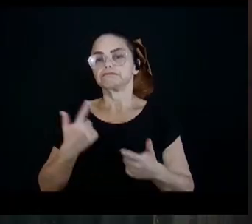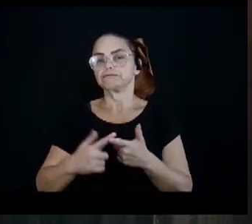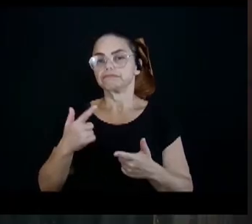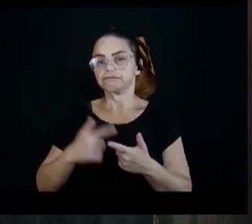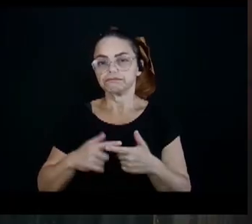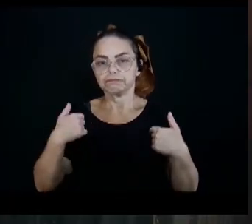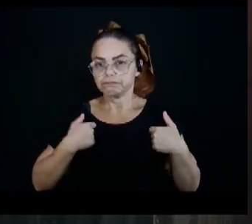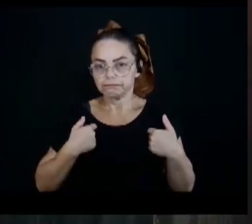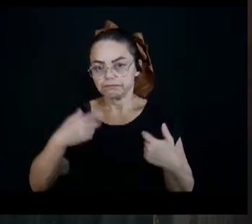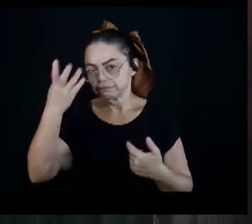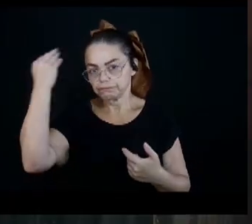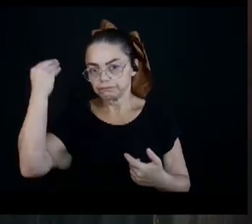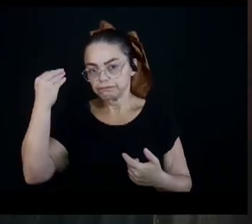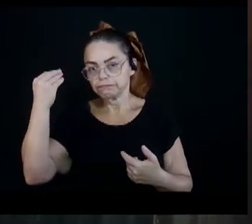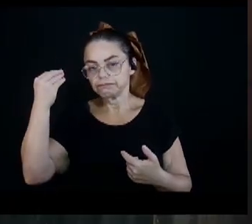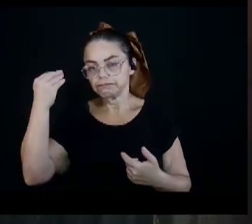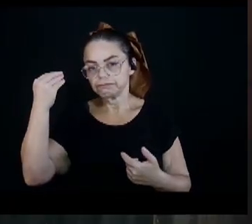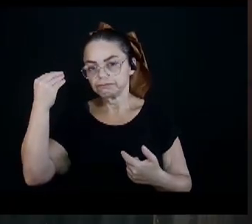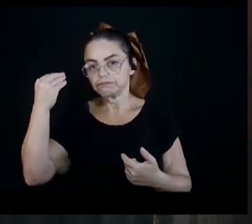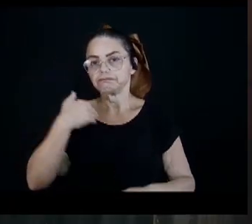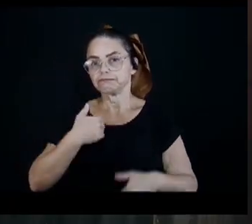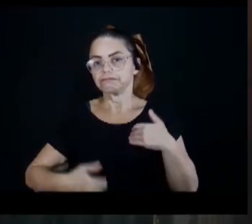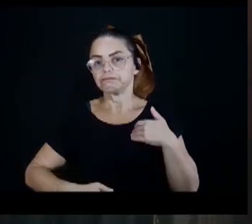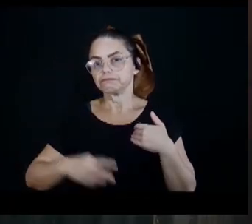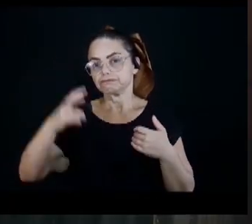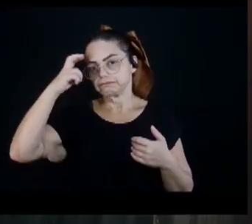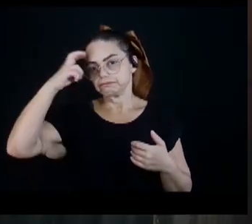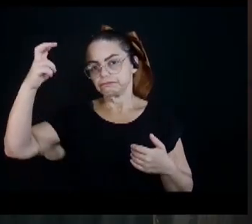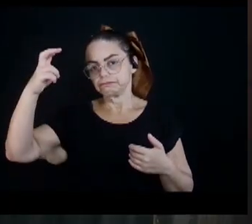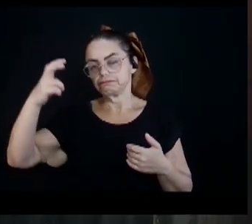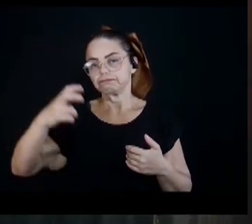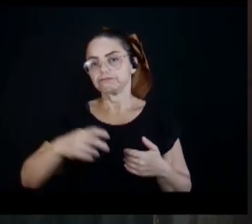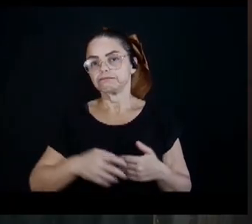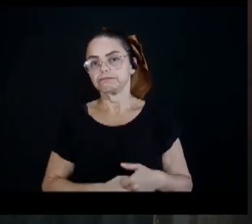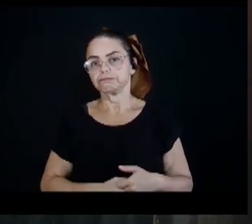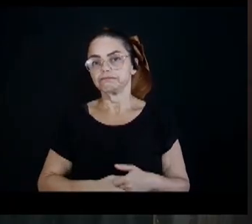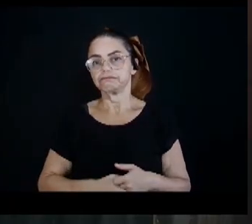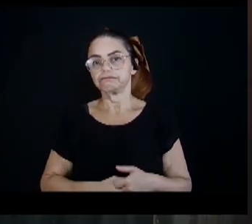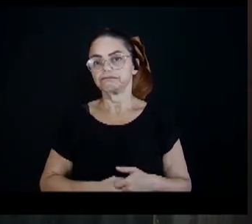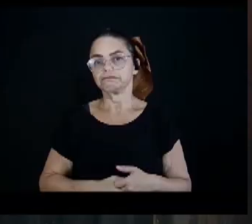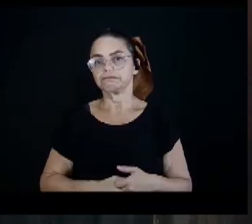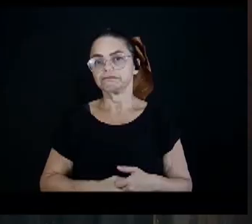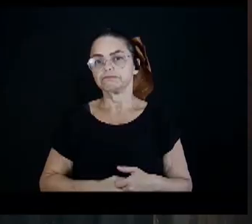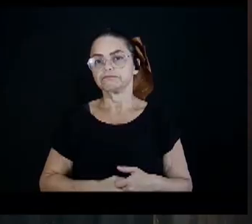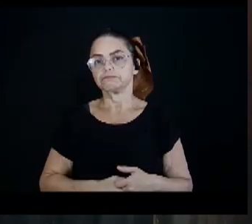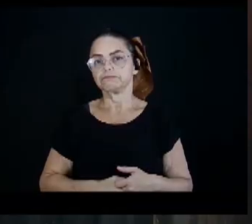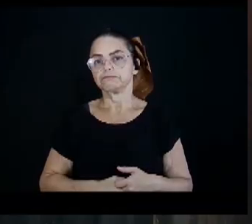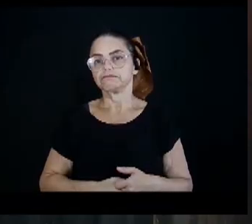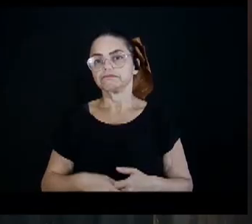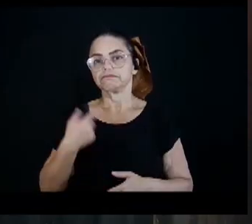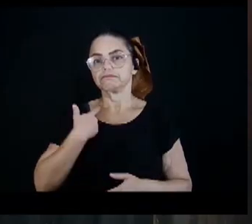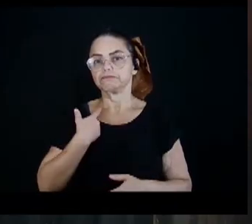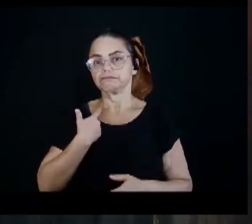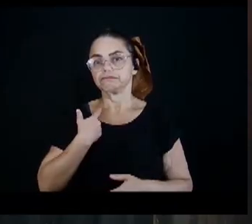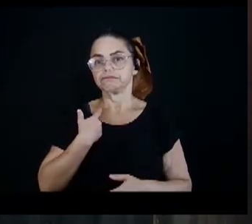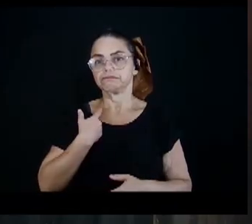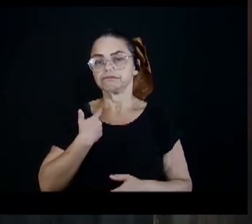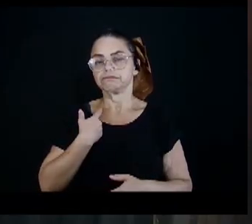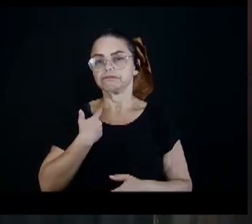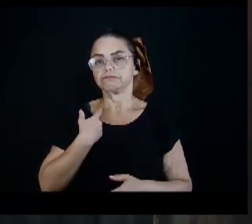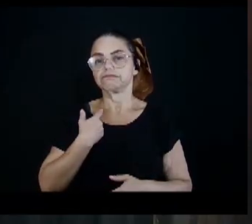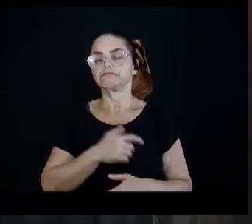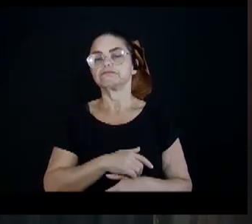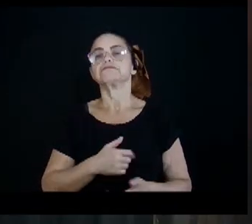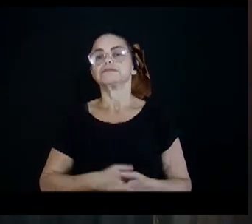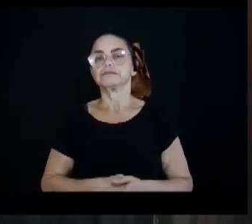corpo é inteligente. Quando você começa a trazer medicamento, ele diz, opa, você está trazendo de fora, eu vou parar de fabricar então. Né? Eu vou parar de